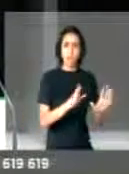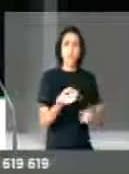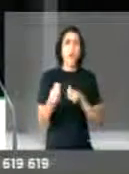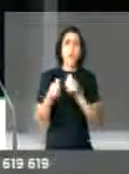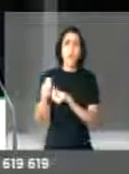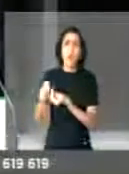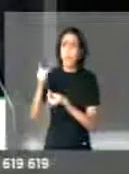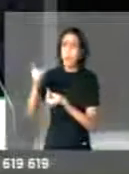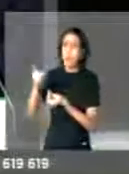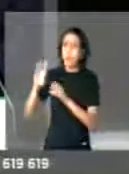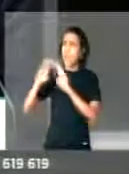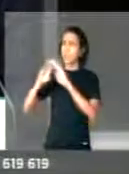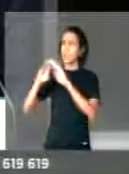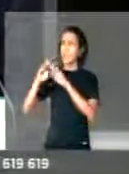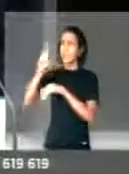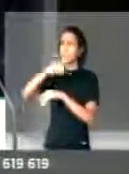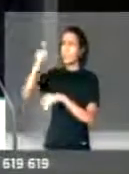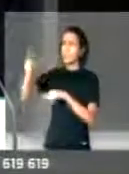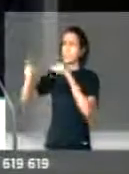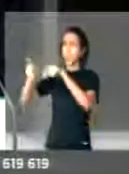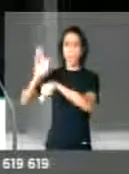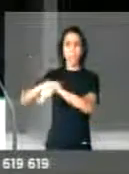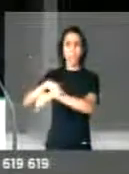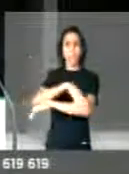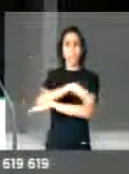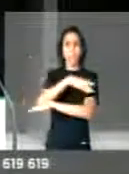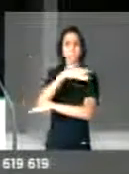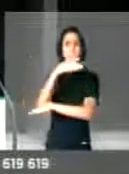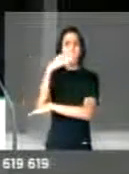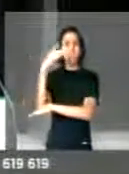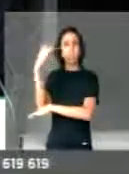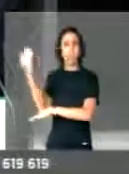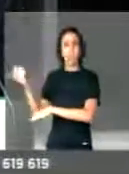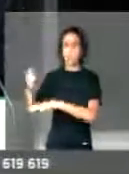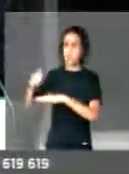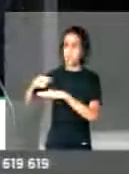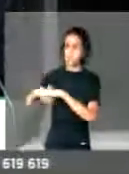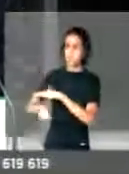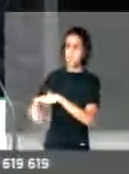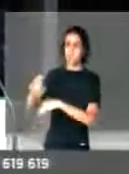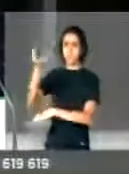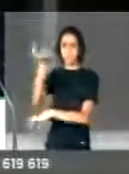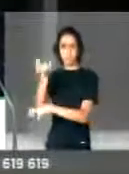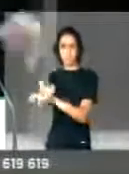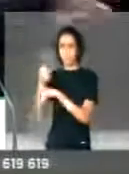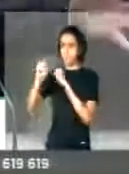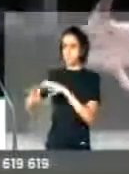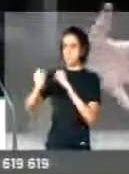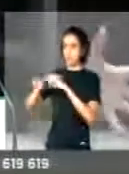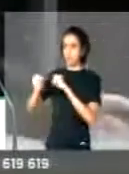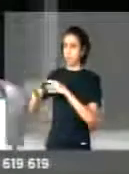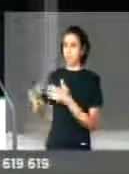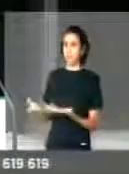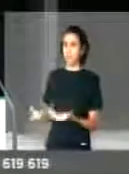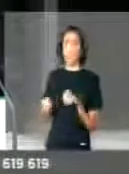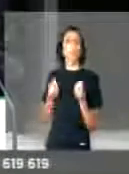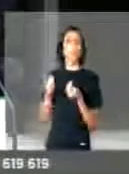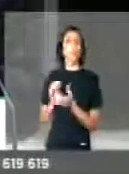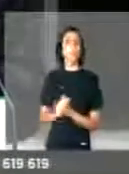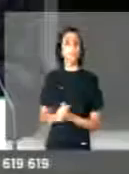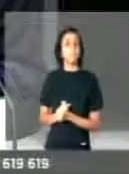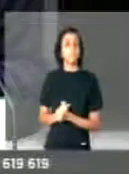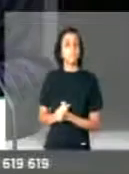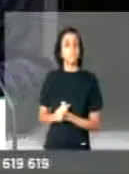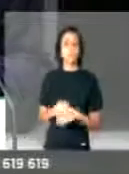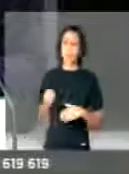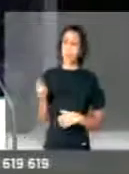nós vamos ter professores especialistas na matéria a ser ensinada? Ou então nós